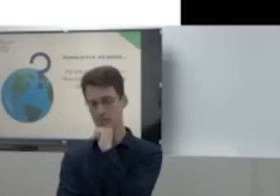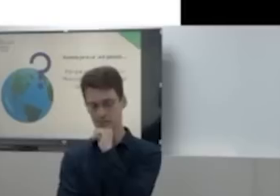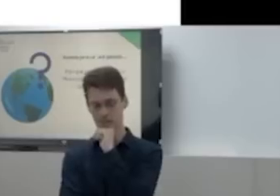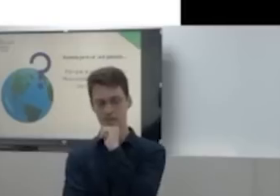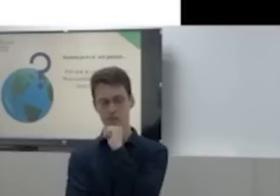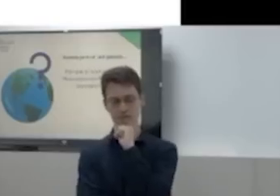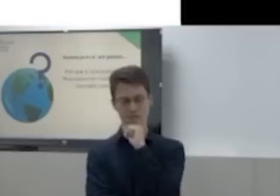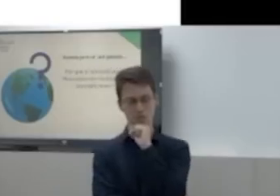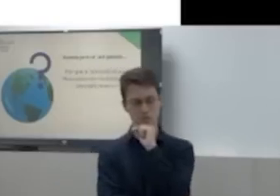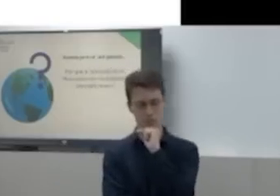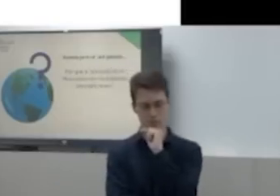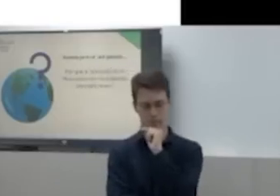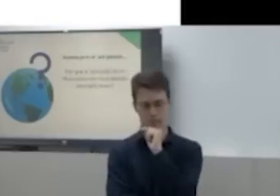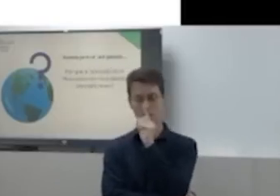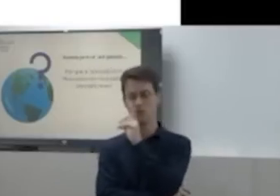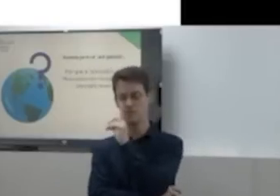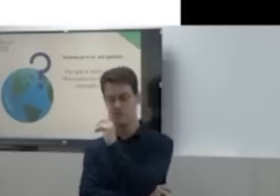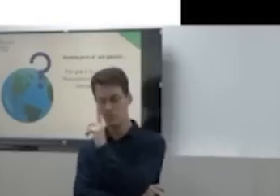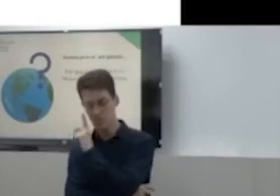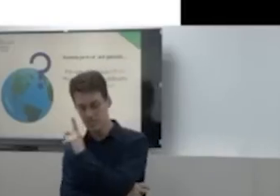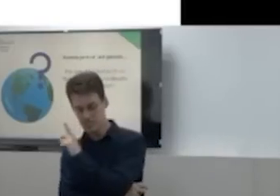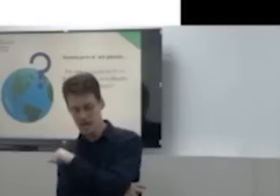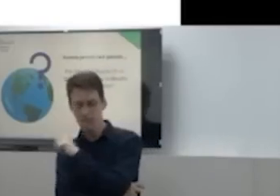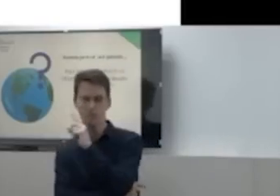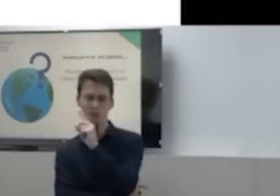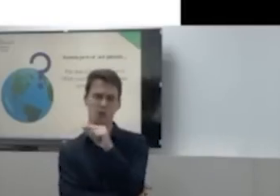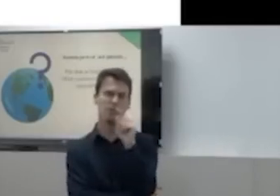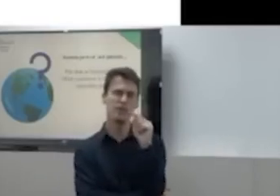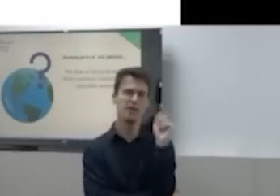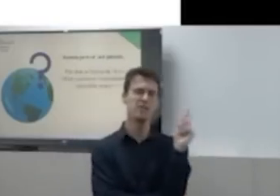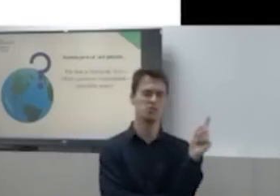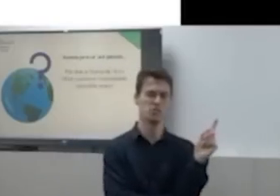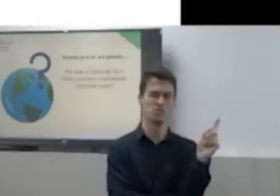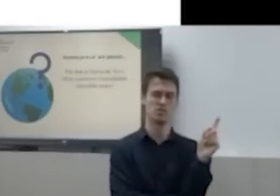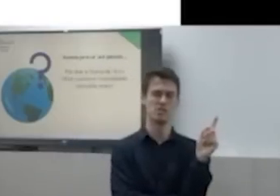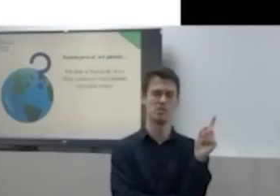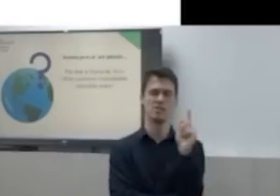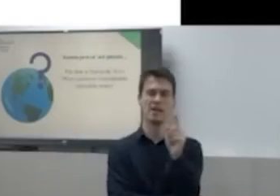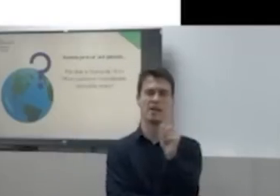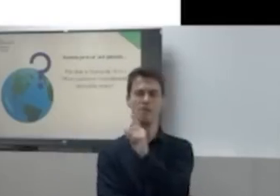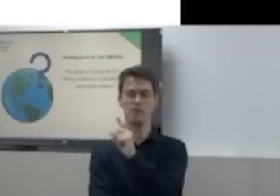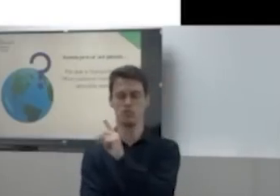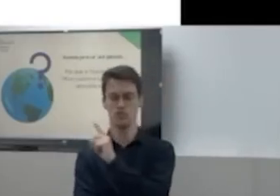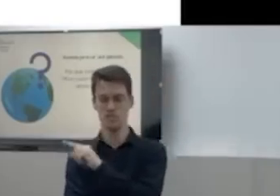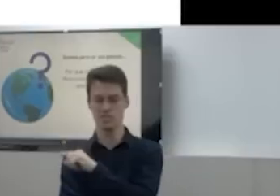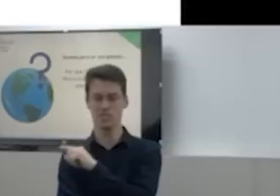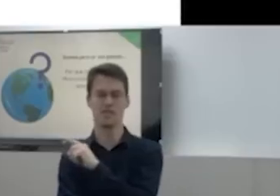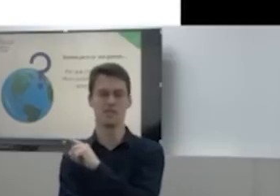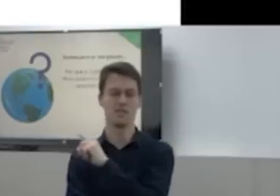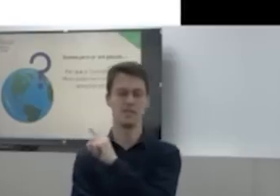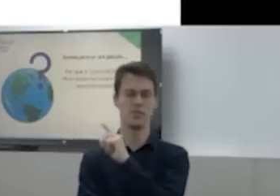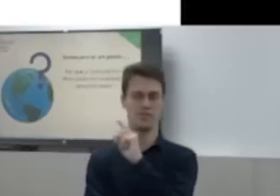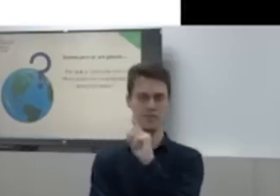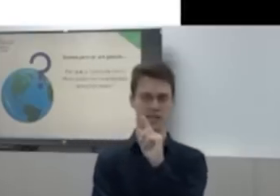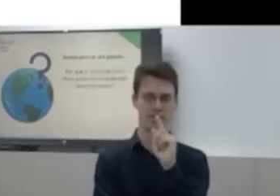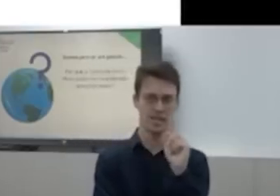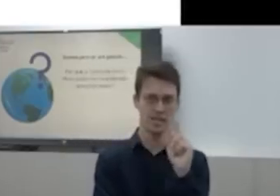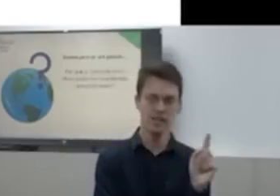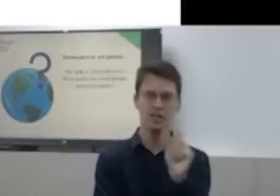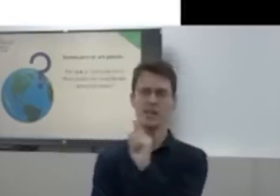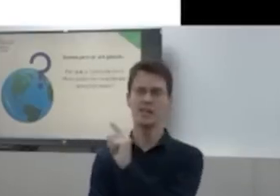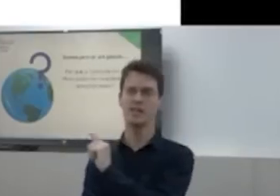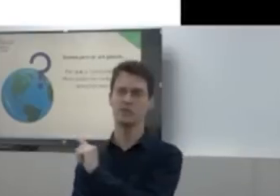isso anteriormente. Então, pensa comigo. Você já sabe o que é uma fake news, né? É uma notícia que